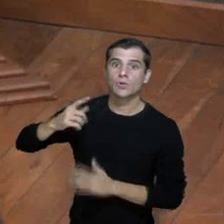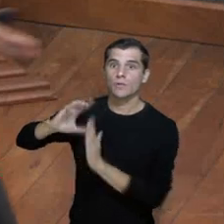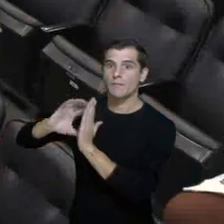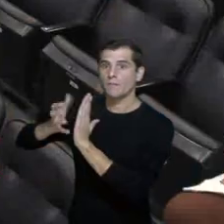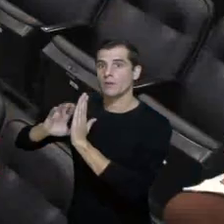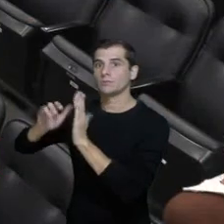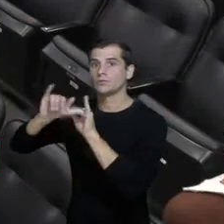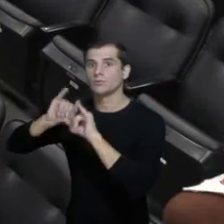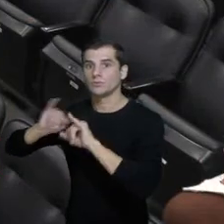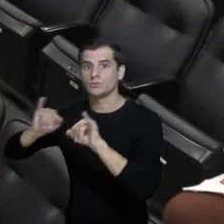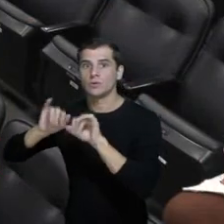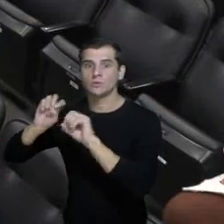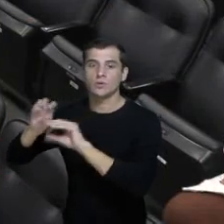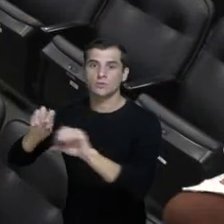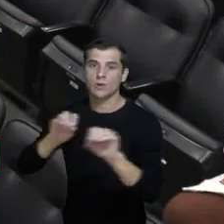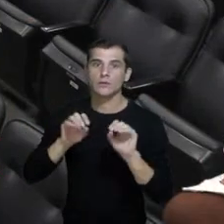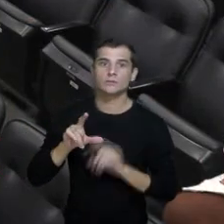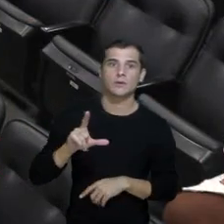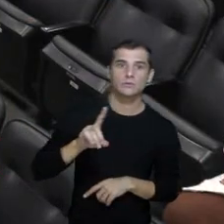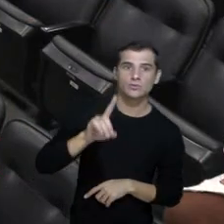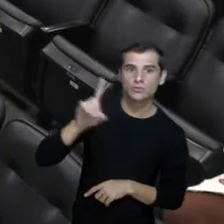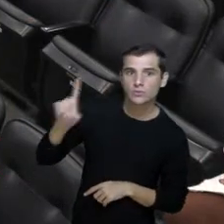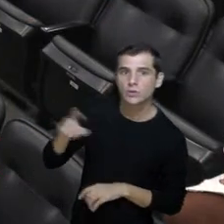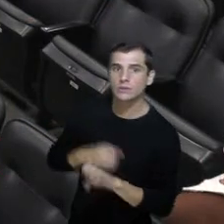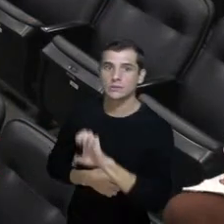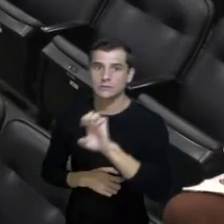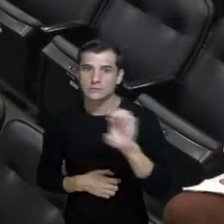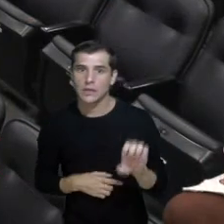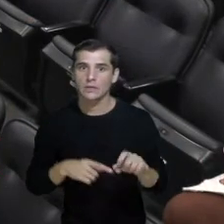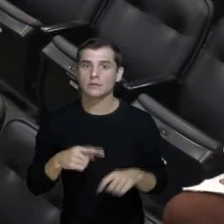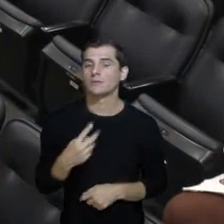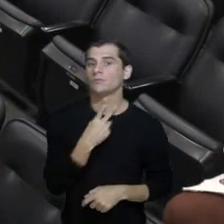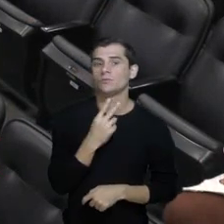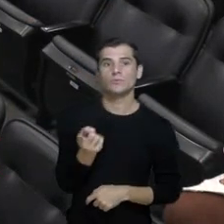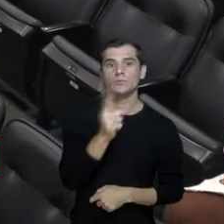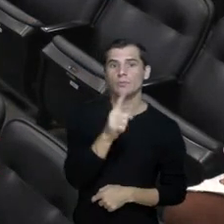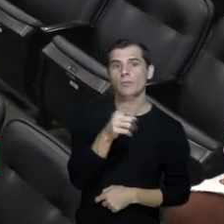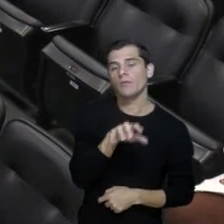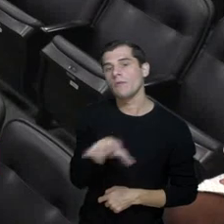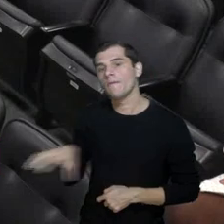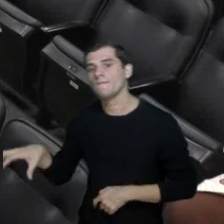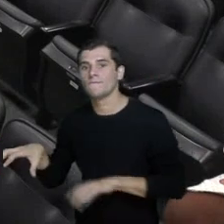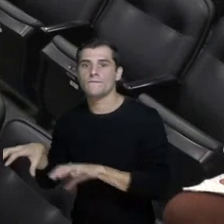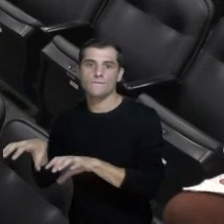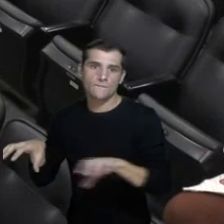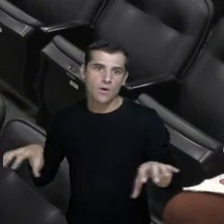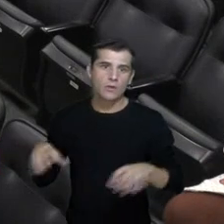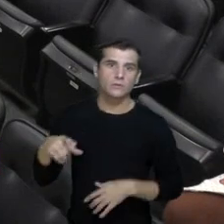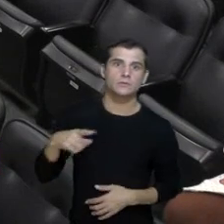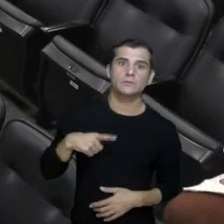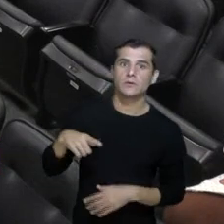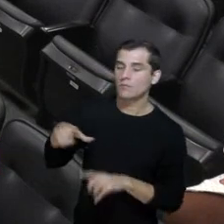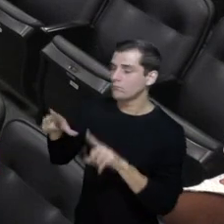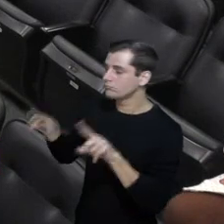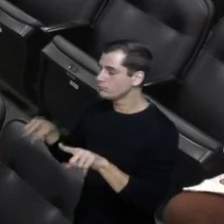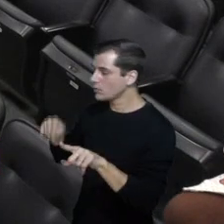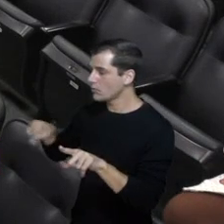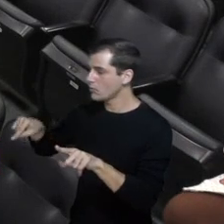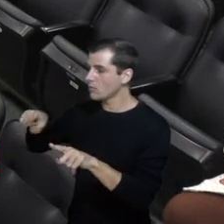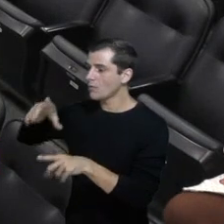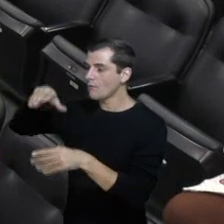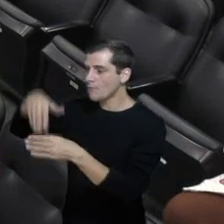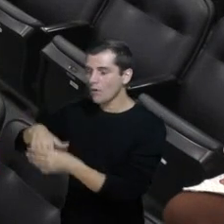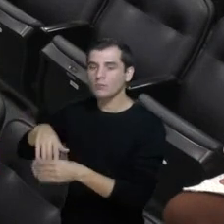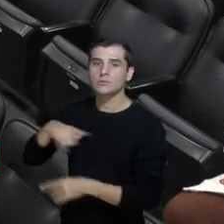é Direita ou esquerda gente a tem que fugir dessa polarização a na urna no voto Cada um faz o que quiser logicamente o